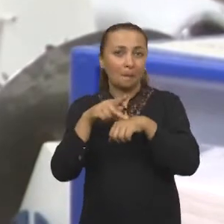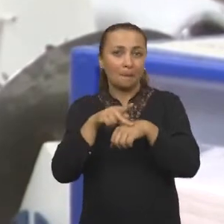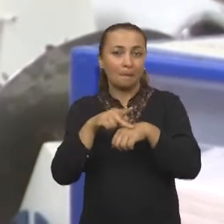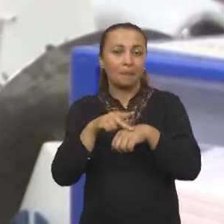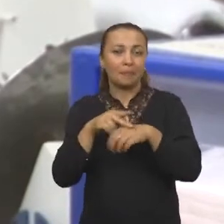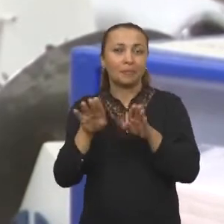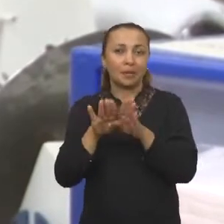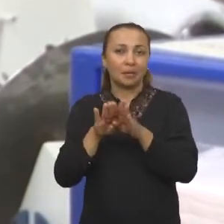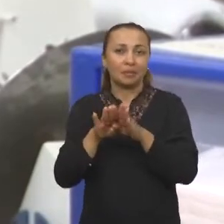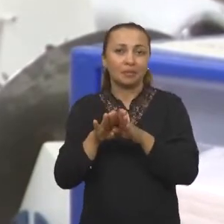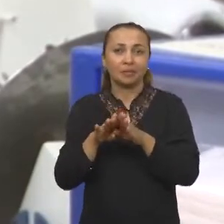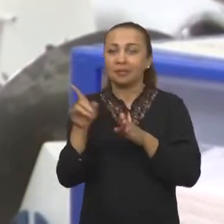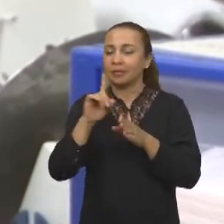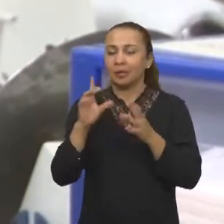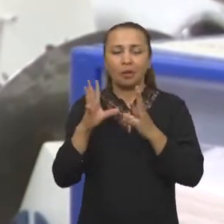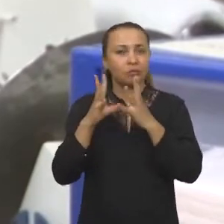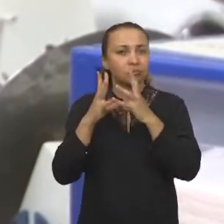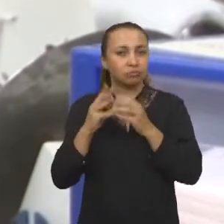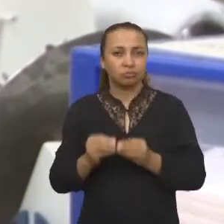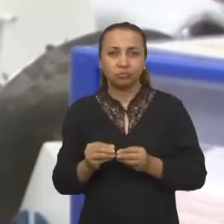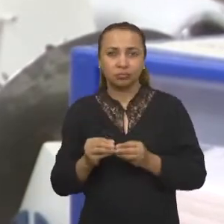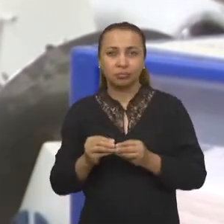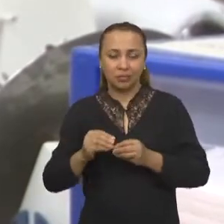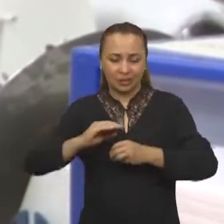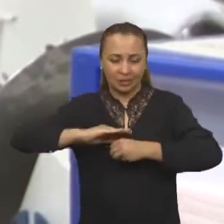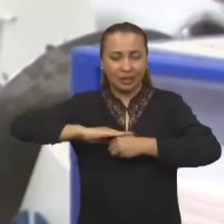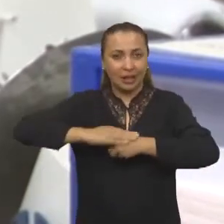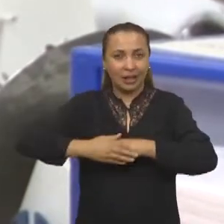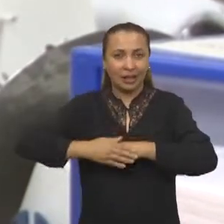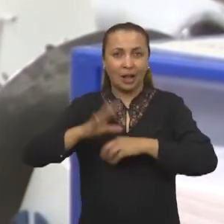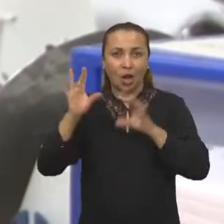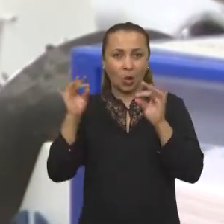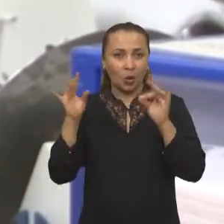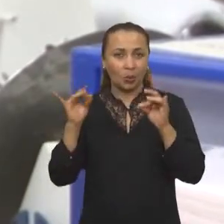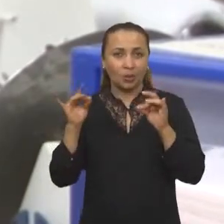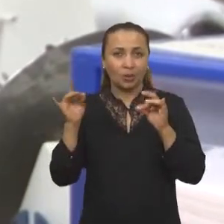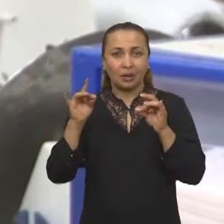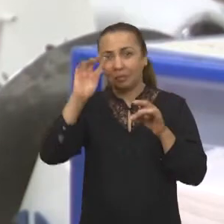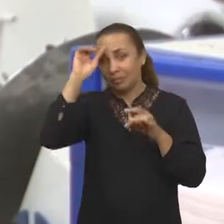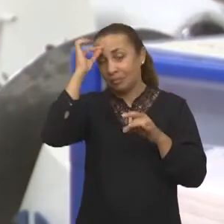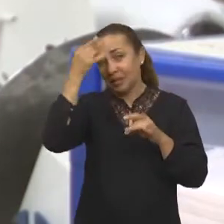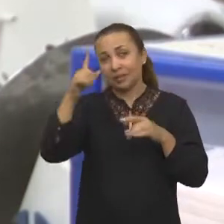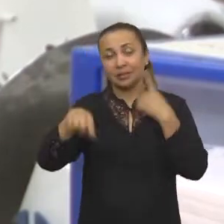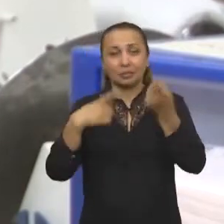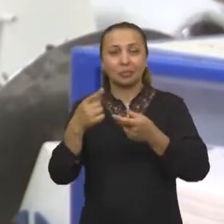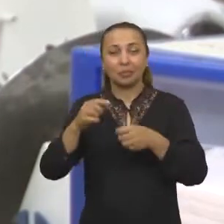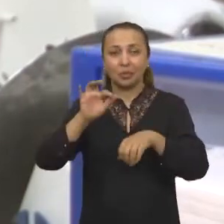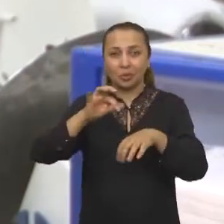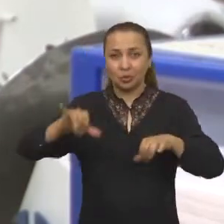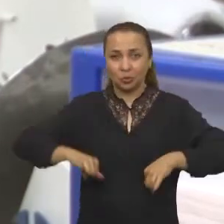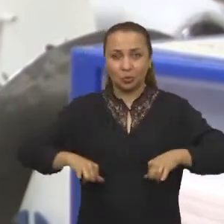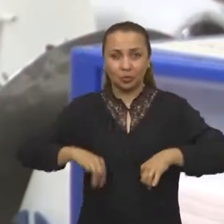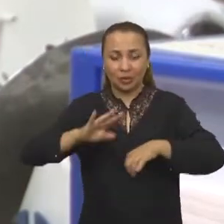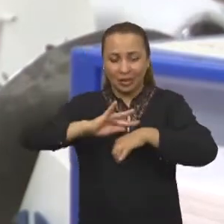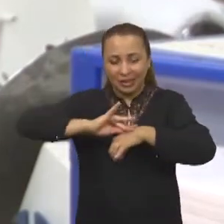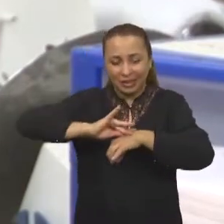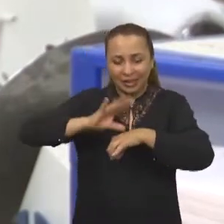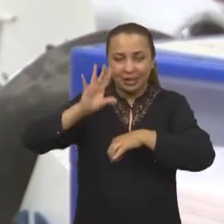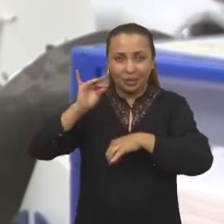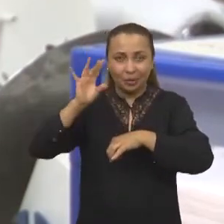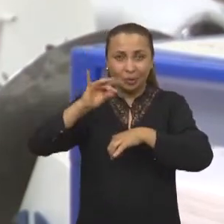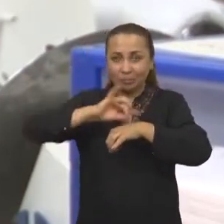como também ele não adere à ferida, à pele, para que o paciente sofra depois, né, tenha uma dor, cause